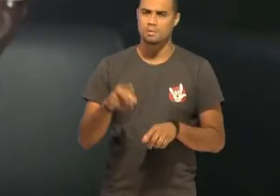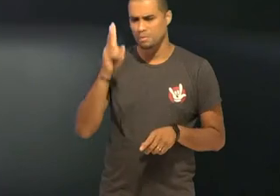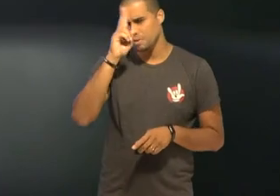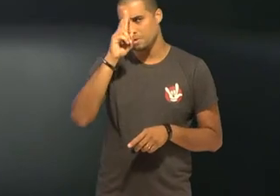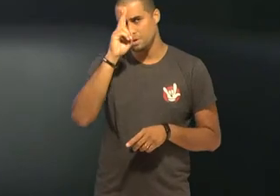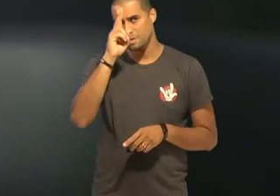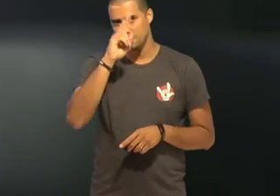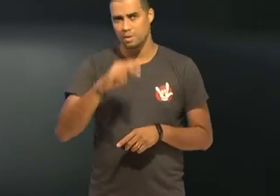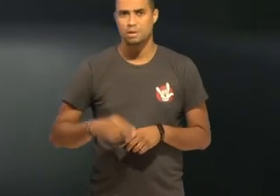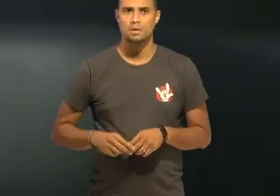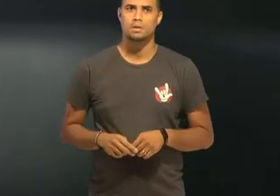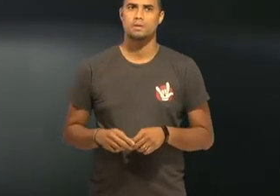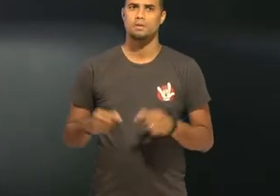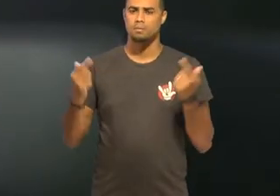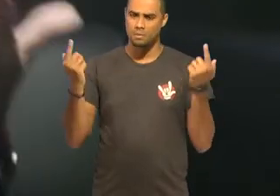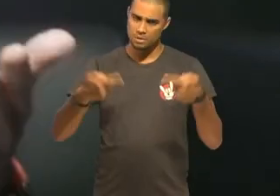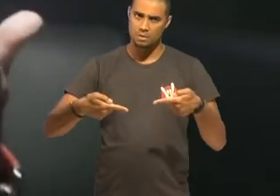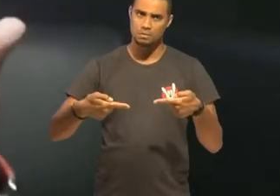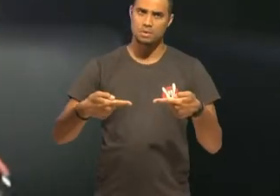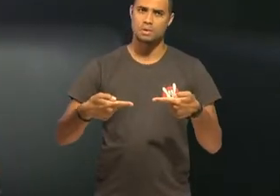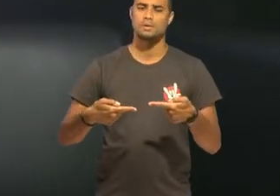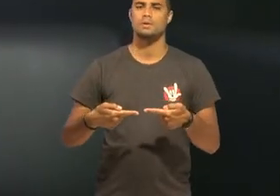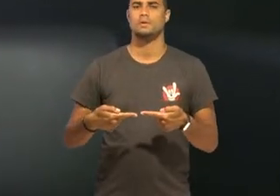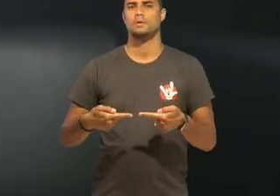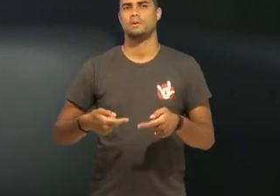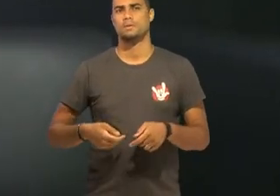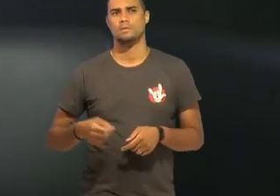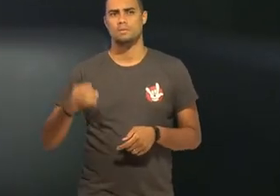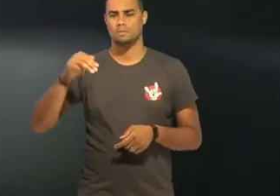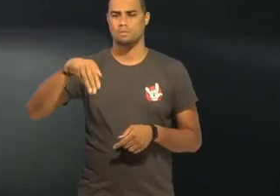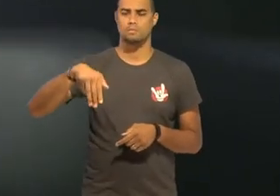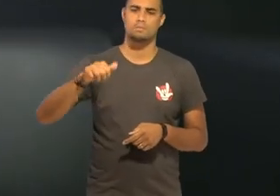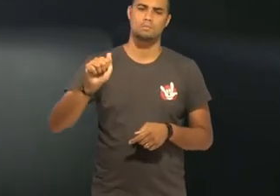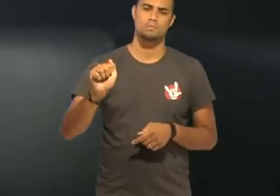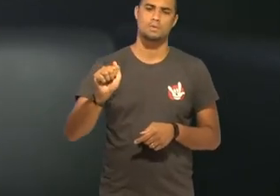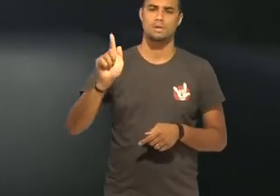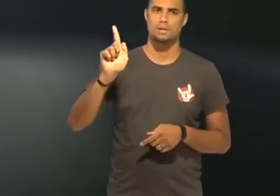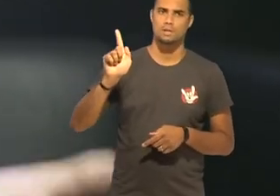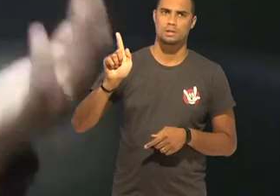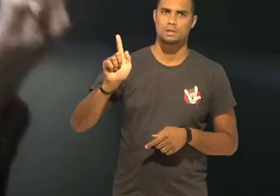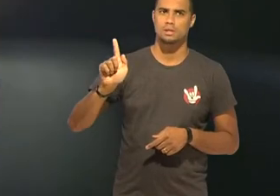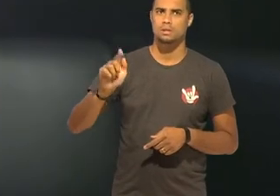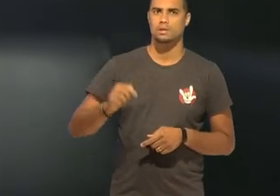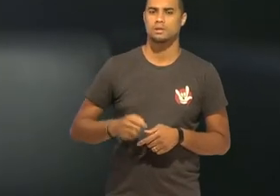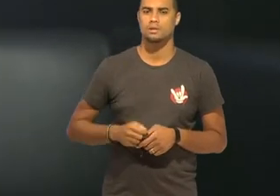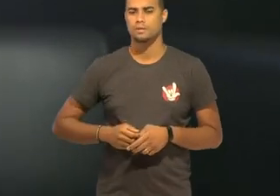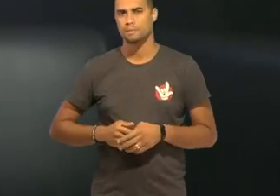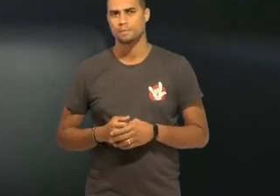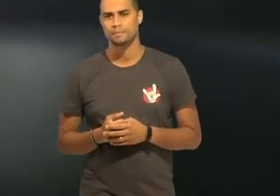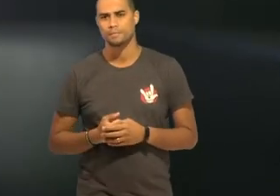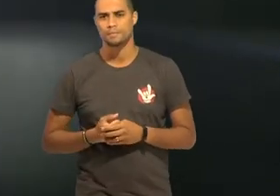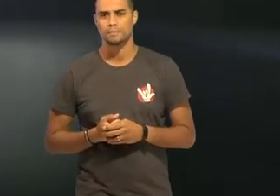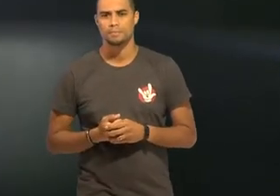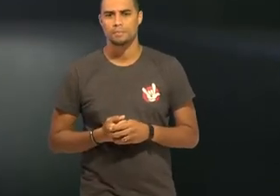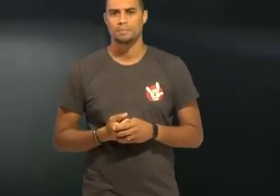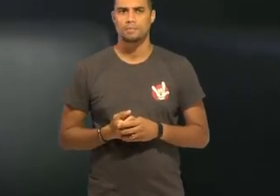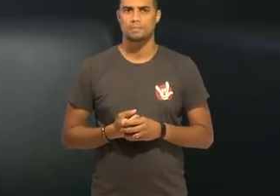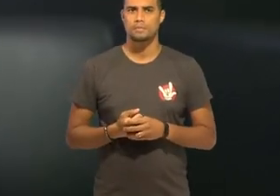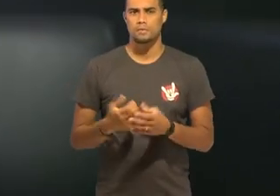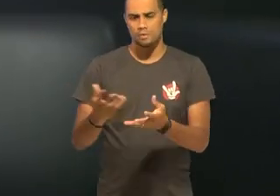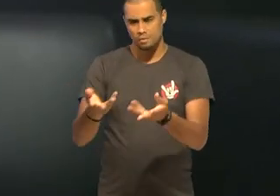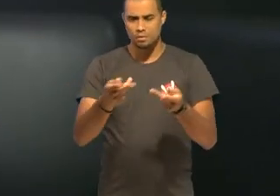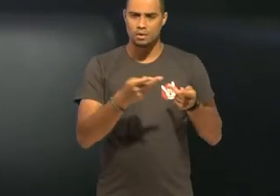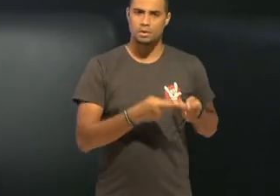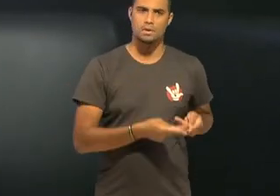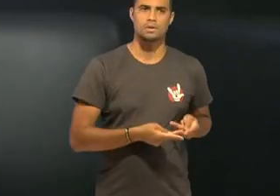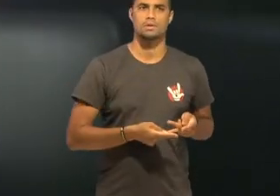o desafio do Mag Conduta. Talvez você tenha acompanhado aí no nosso Instagram. Eu quero convidar você a mergulhar conosco nesse desafio. A partir de